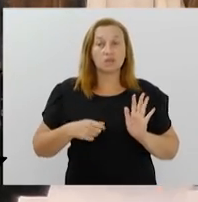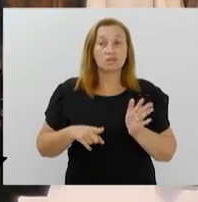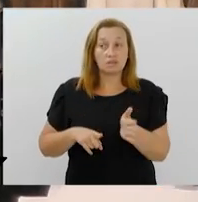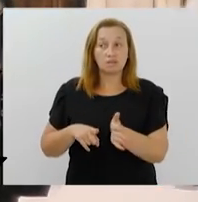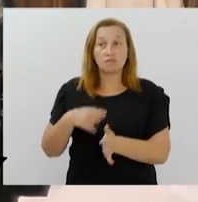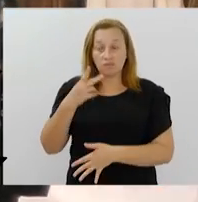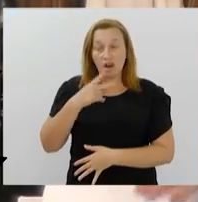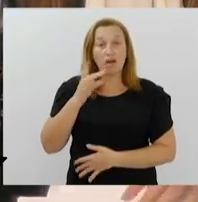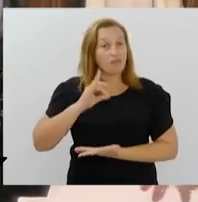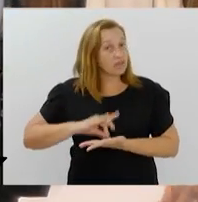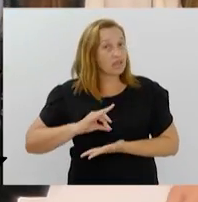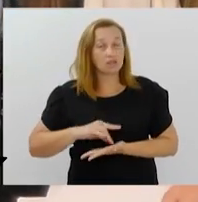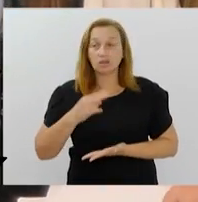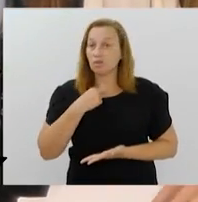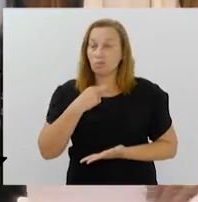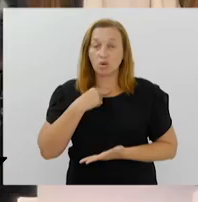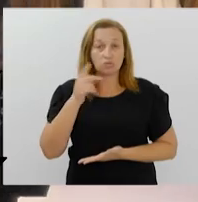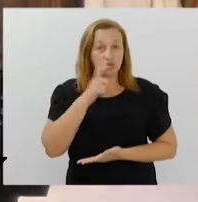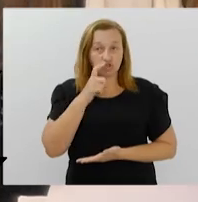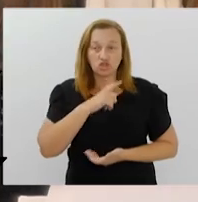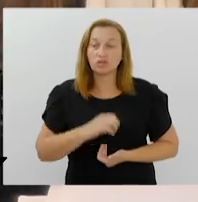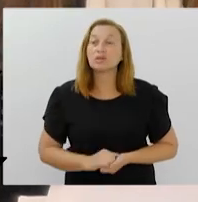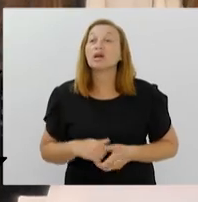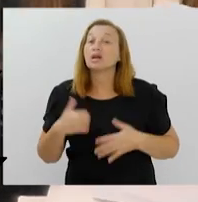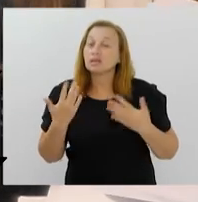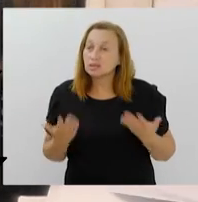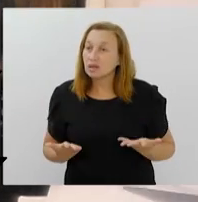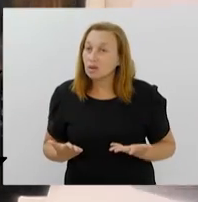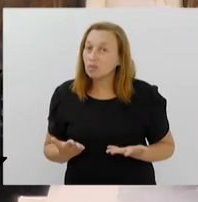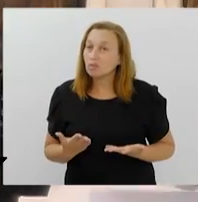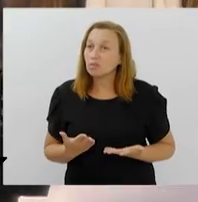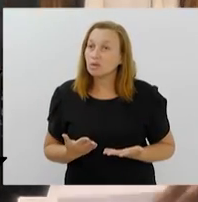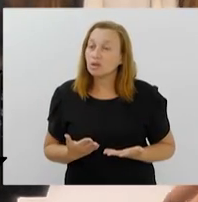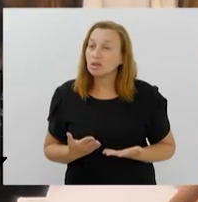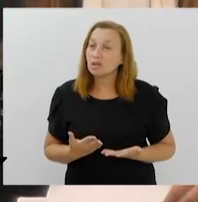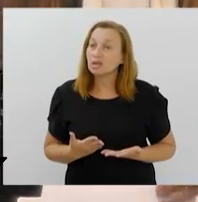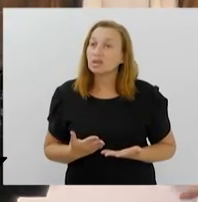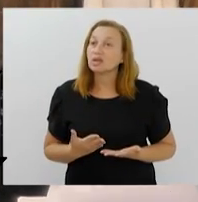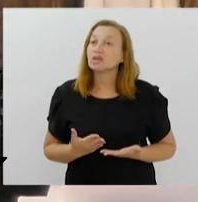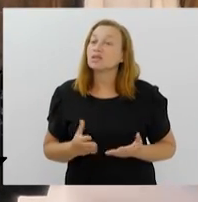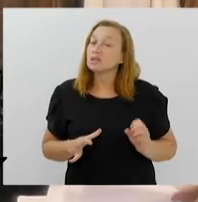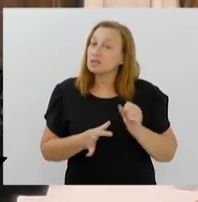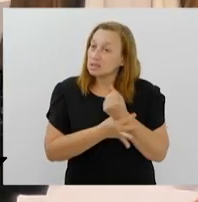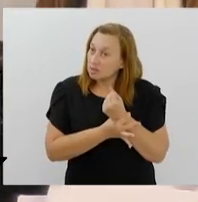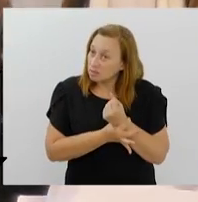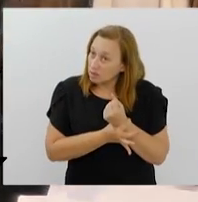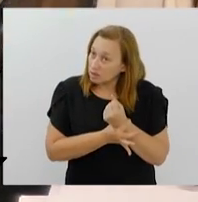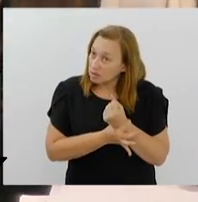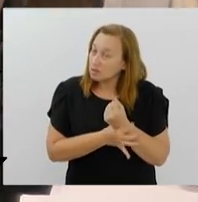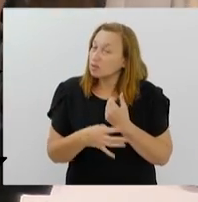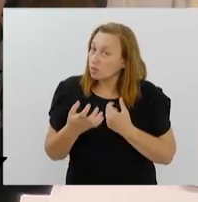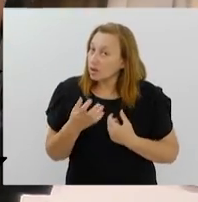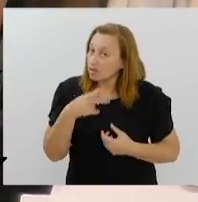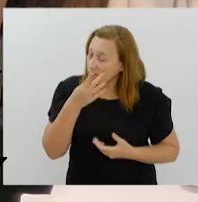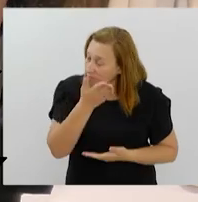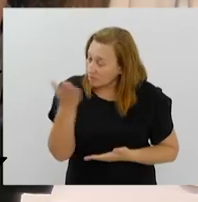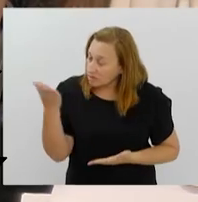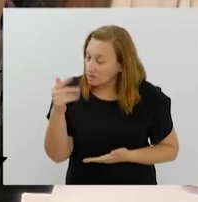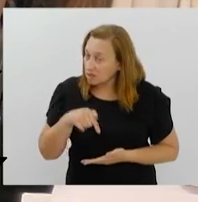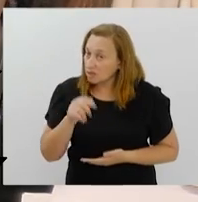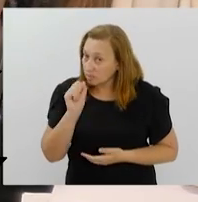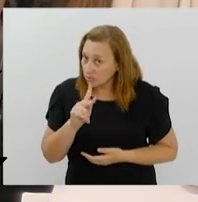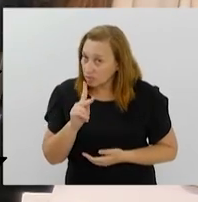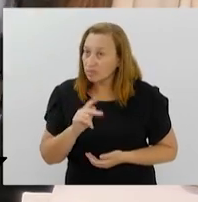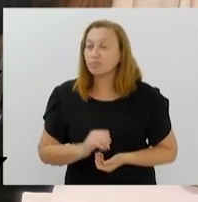verdade não dá para ter enrolação mais tá então é com isso é é nessa segurança essa segurança que eu quero passar para vocês aqui tá